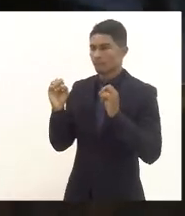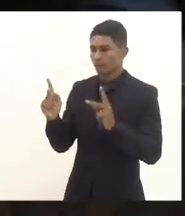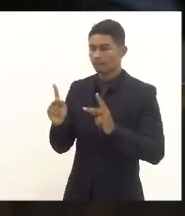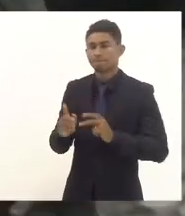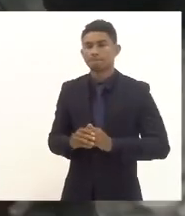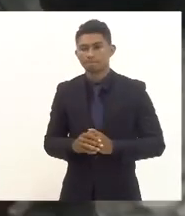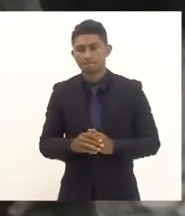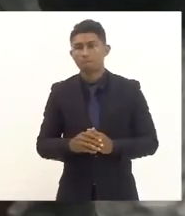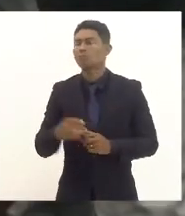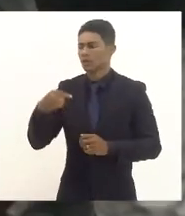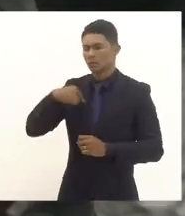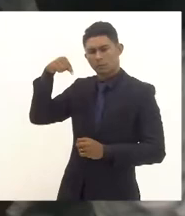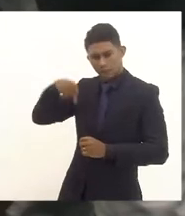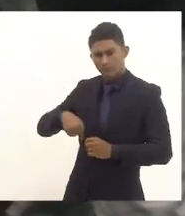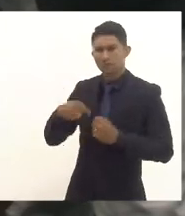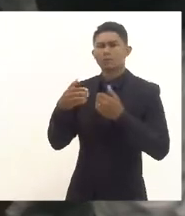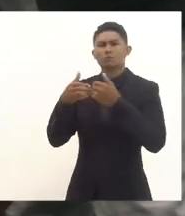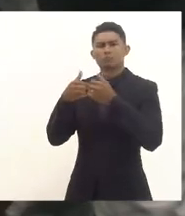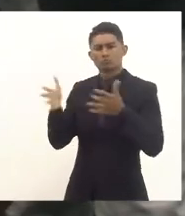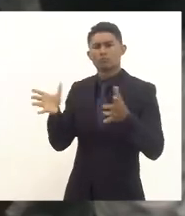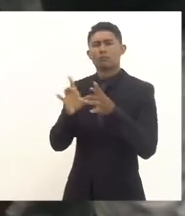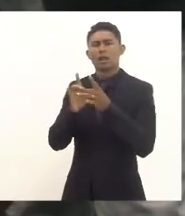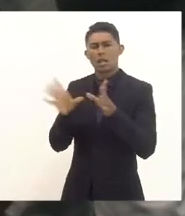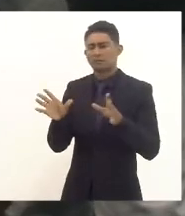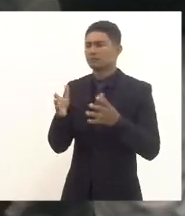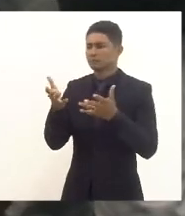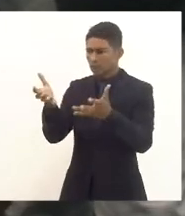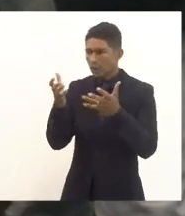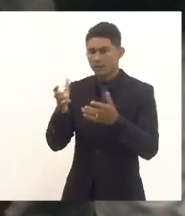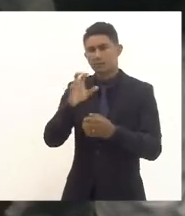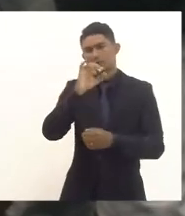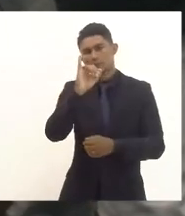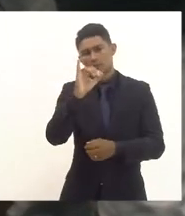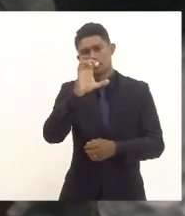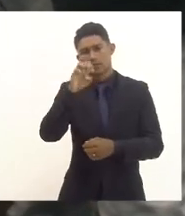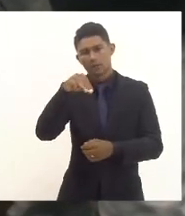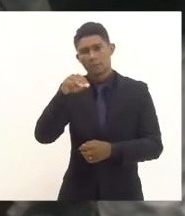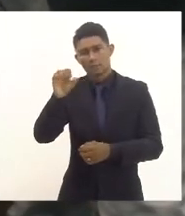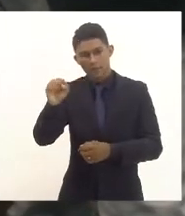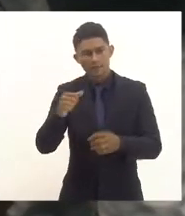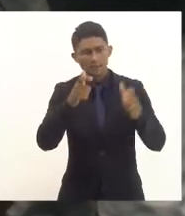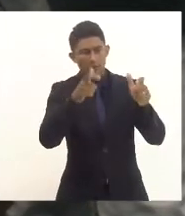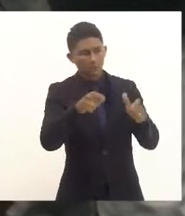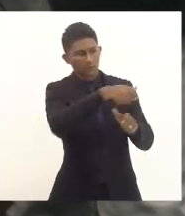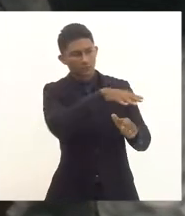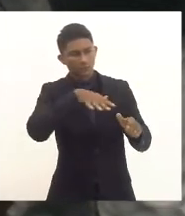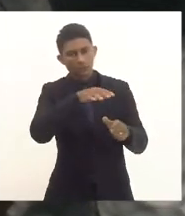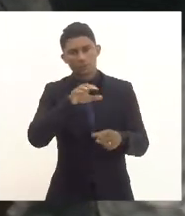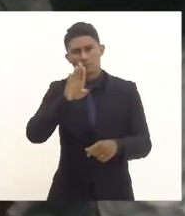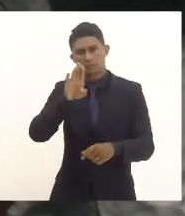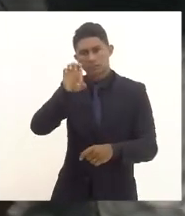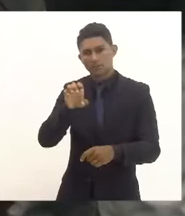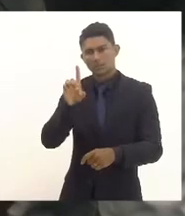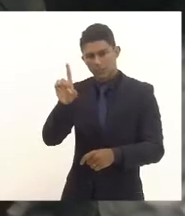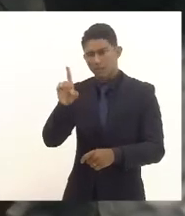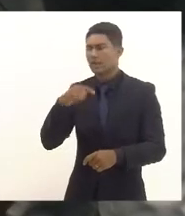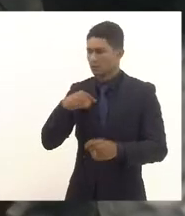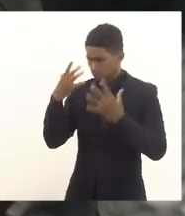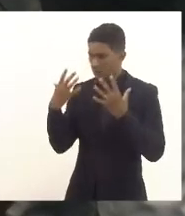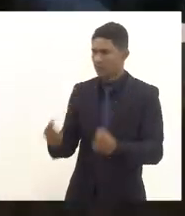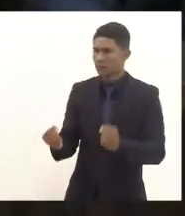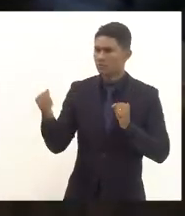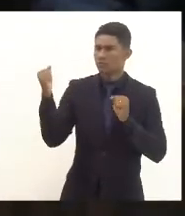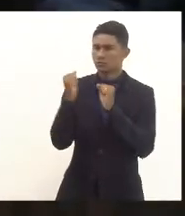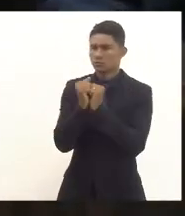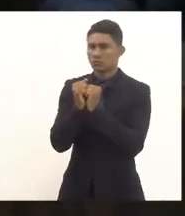outra coisa já me coloco à disposição em Presidente se quiser levar a redução de ICMS para Baixada Eu compro eu compro o barulho tô aí